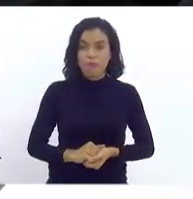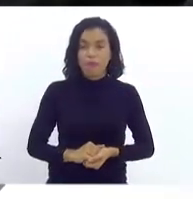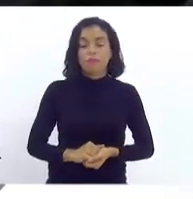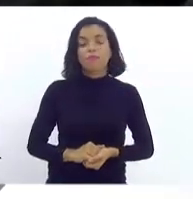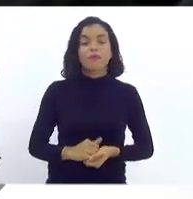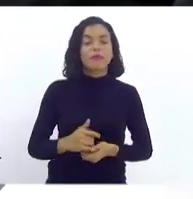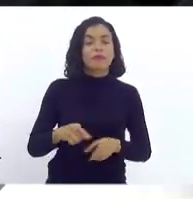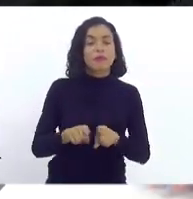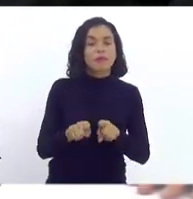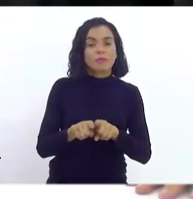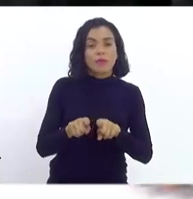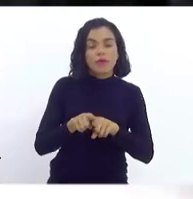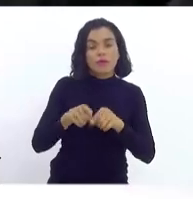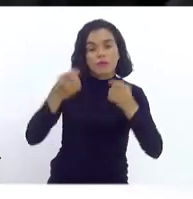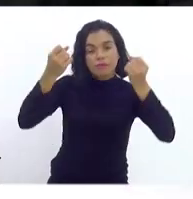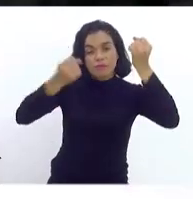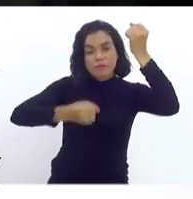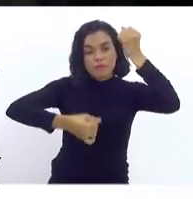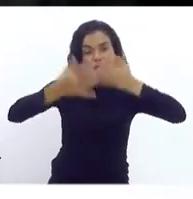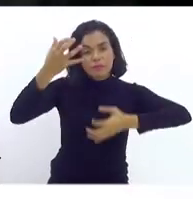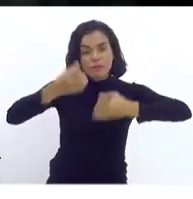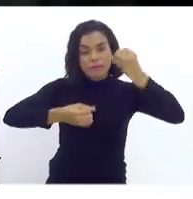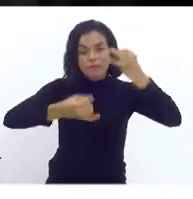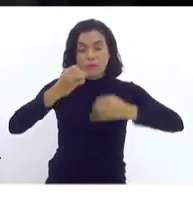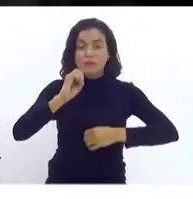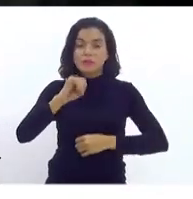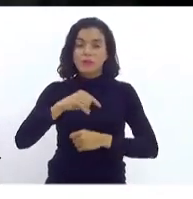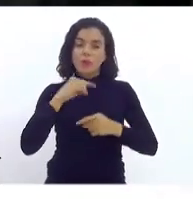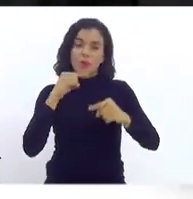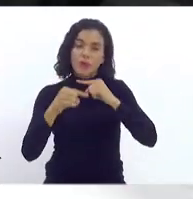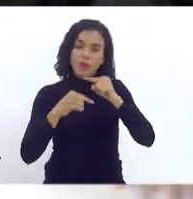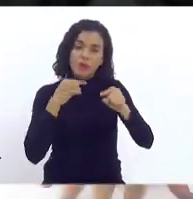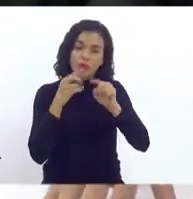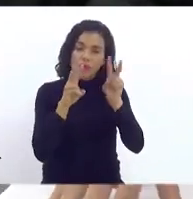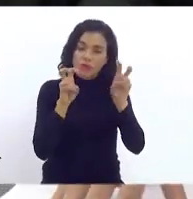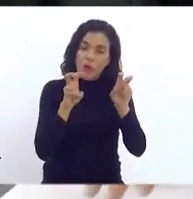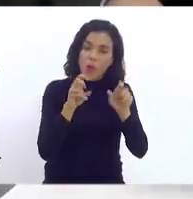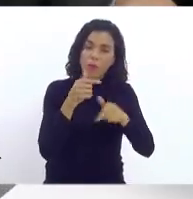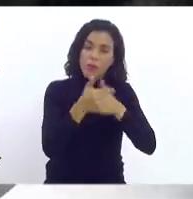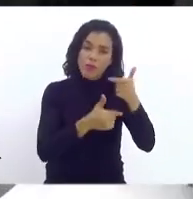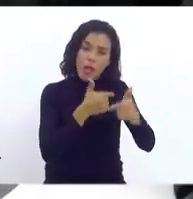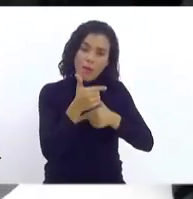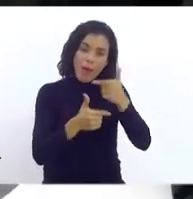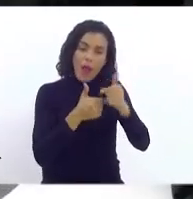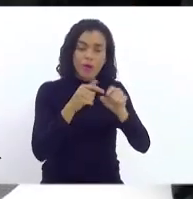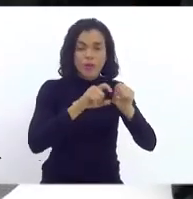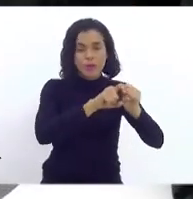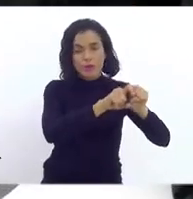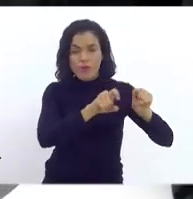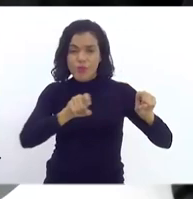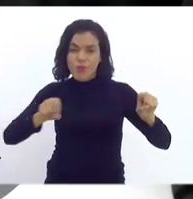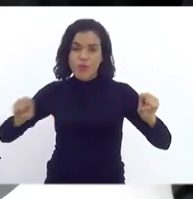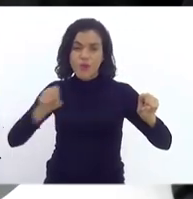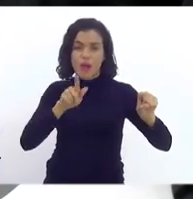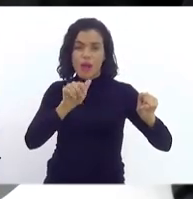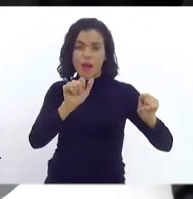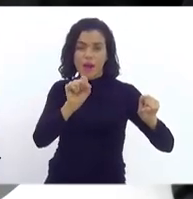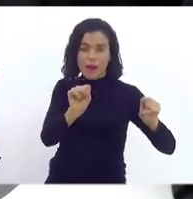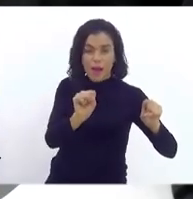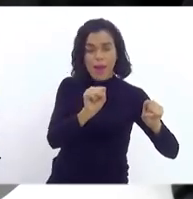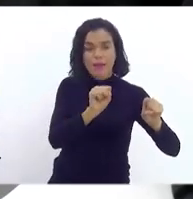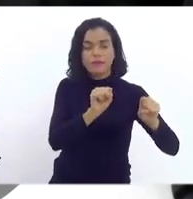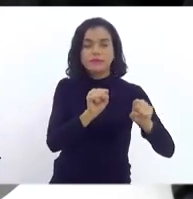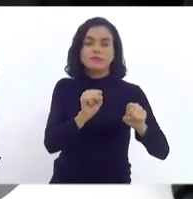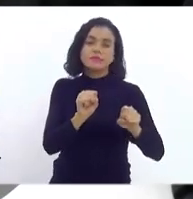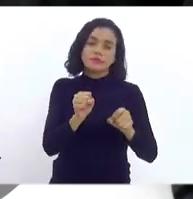Venho aqui esclarecer qualquer dúvida que possa ter quanto ao serviço de gás canalizado feito